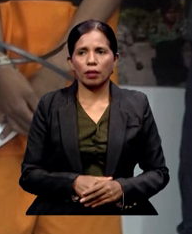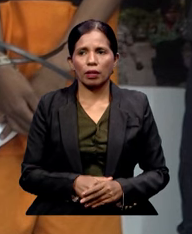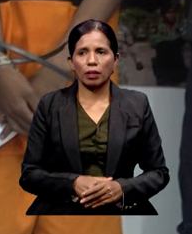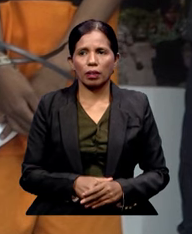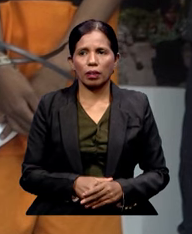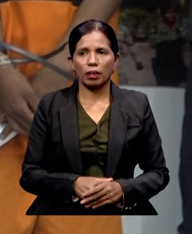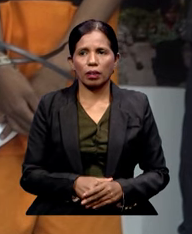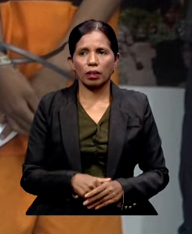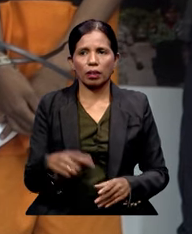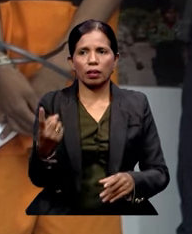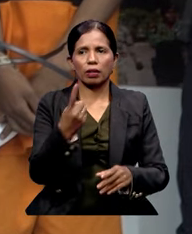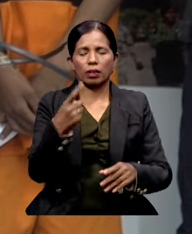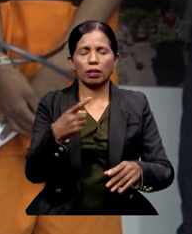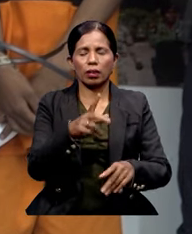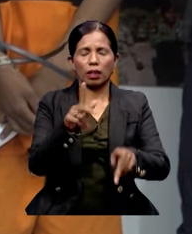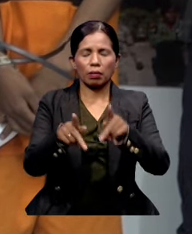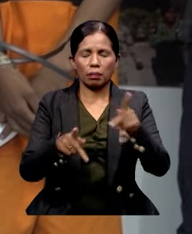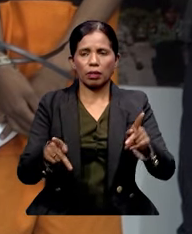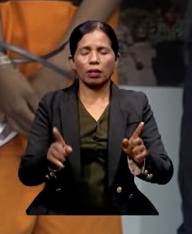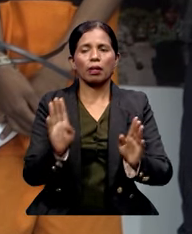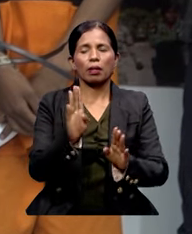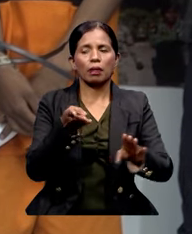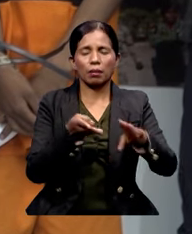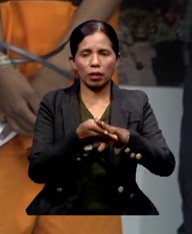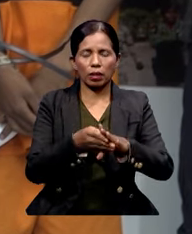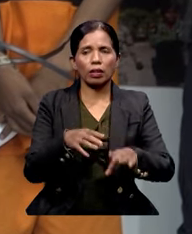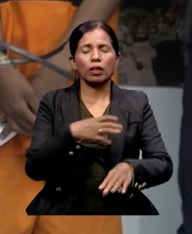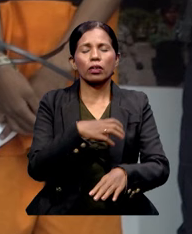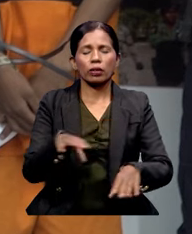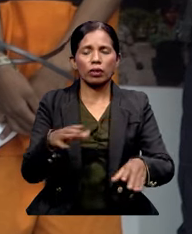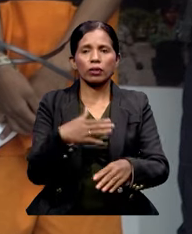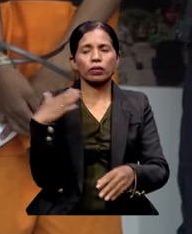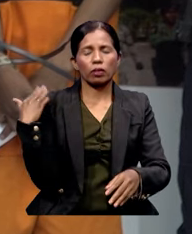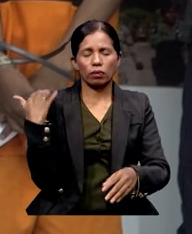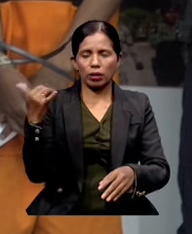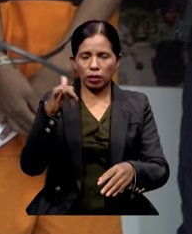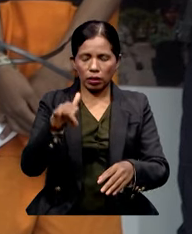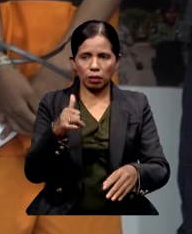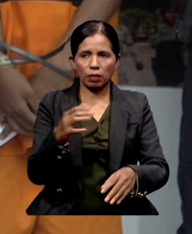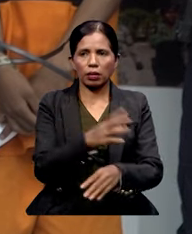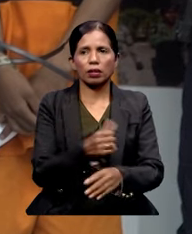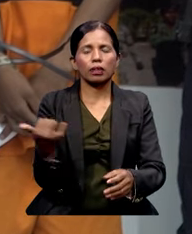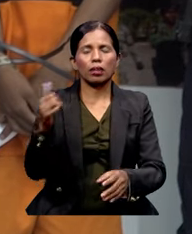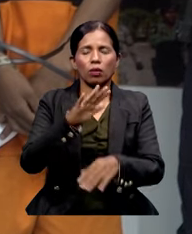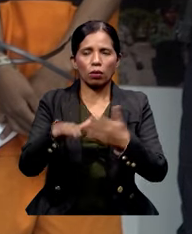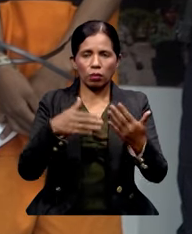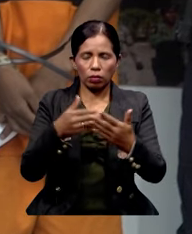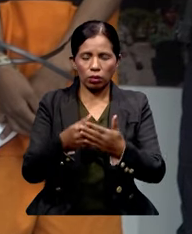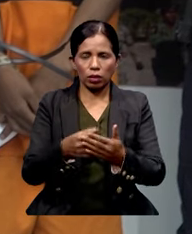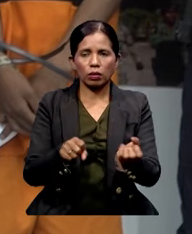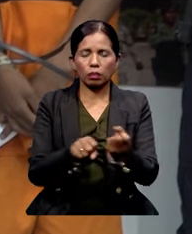nebe sempre modifica motor se nebe mo zoben ser ne naklor mai nebe sira hotu sei contribui ba investigação